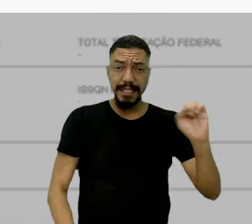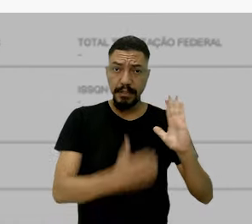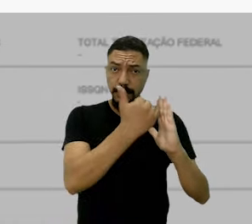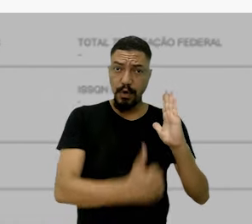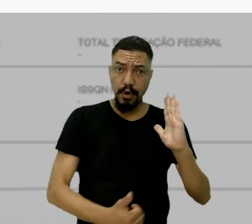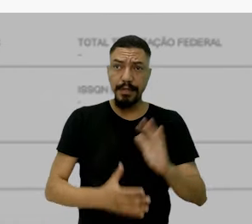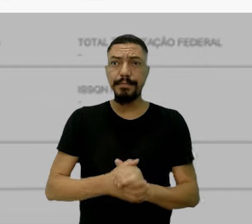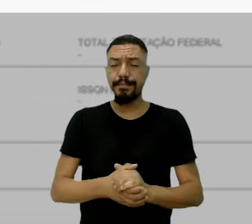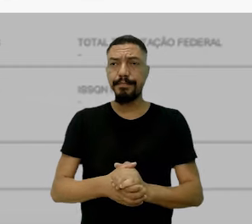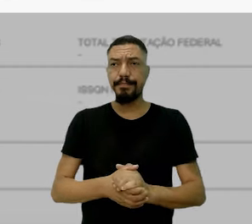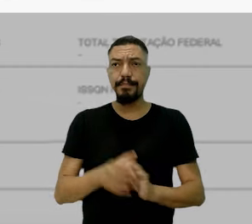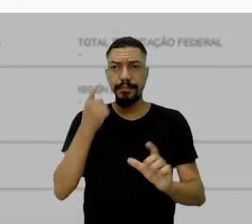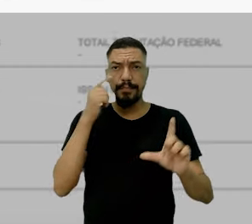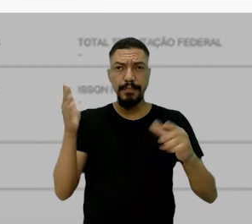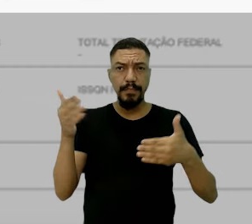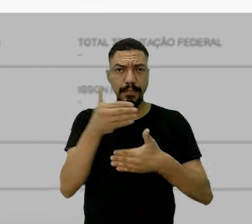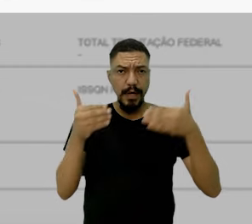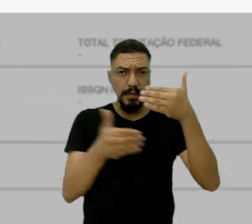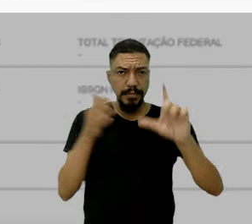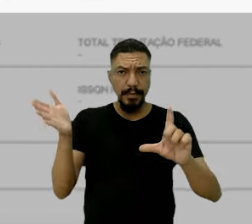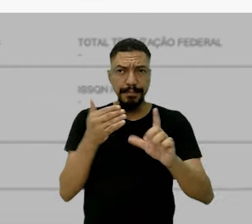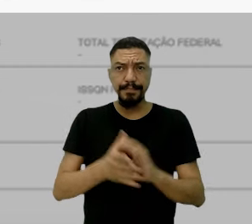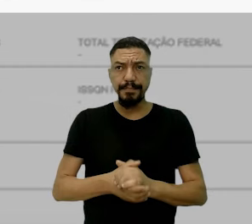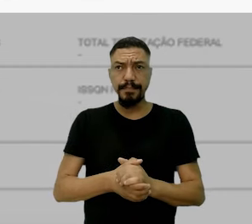pouquinho mais disso. Passa para o próximo, por favor.